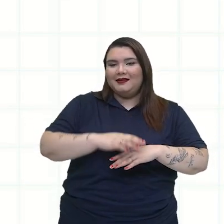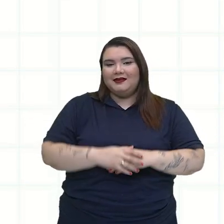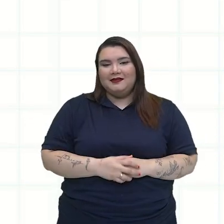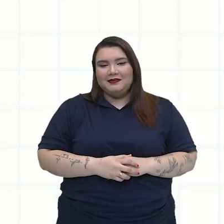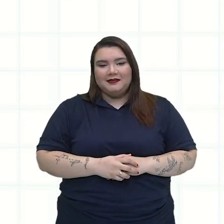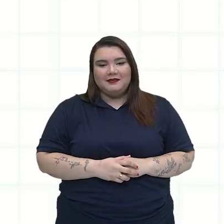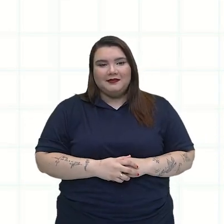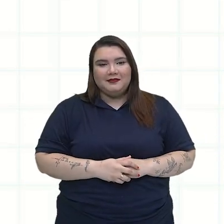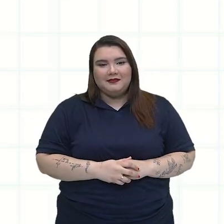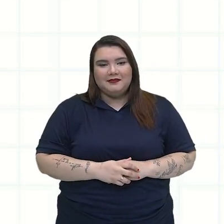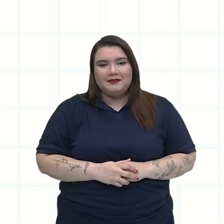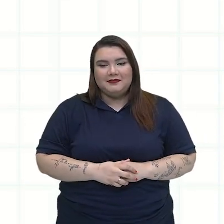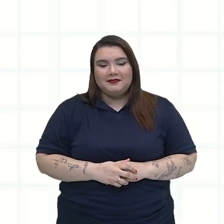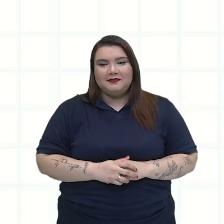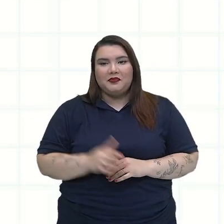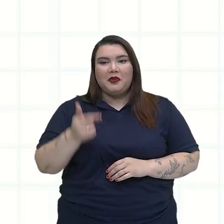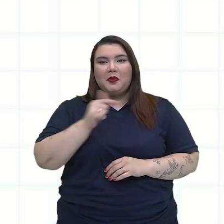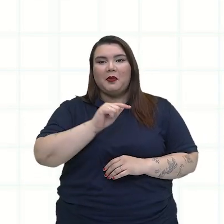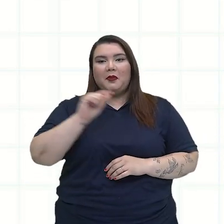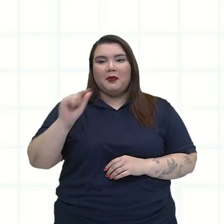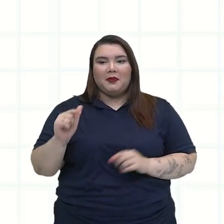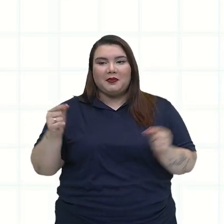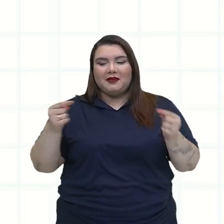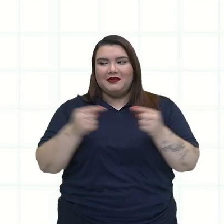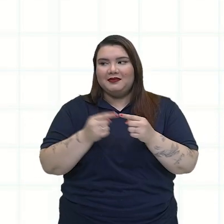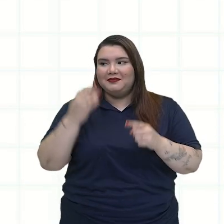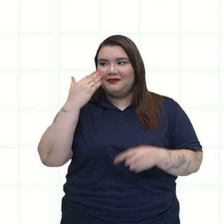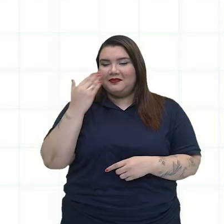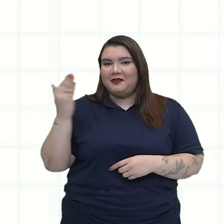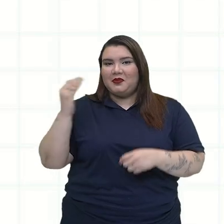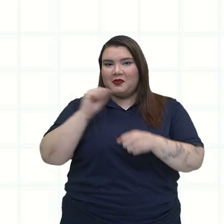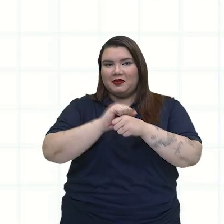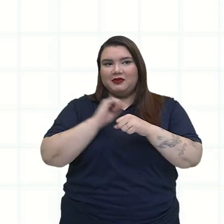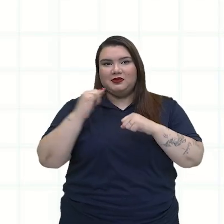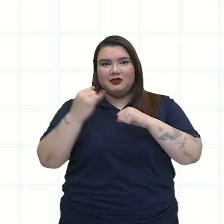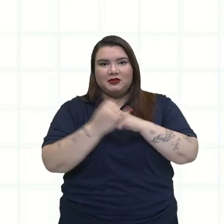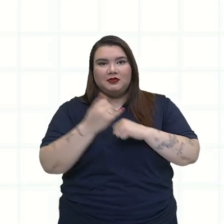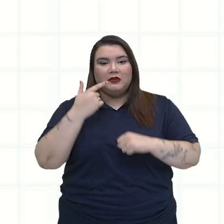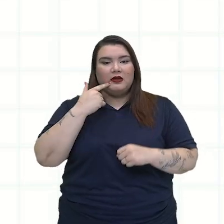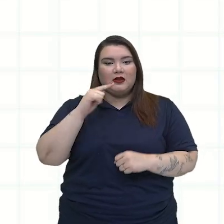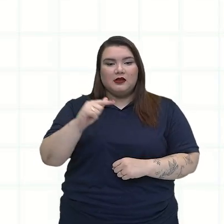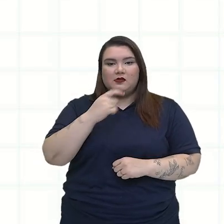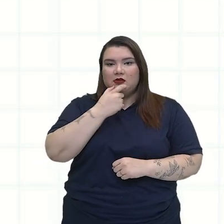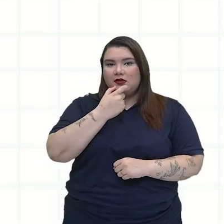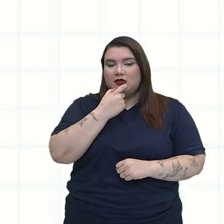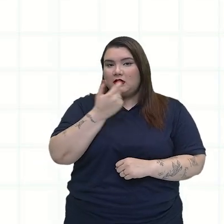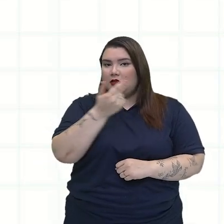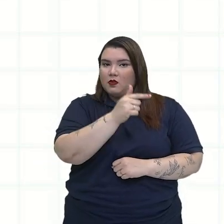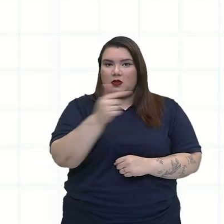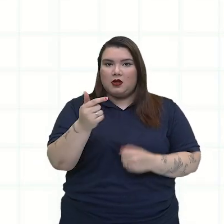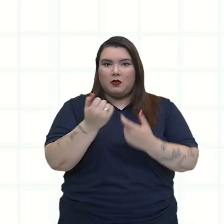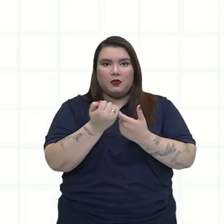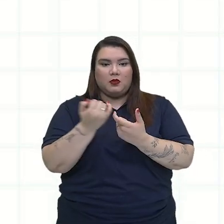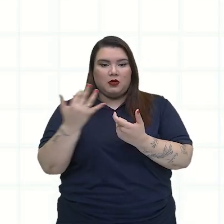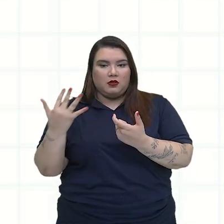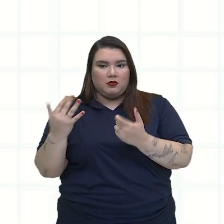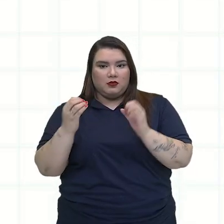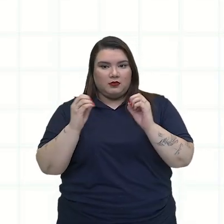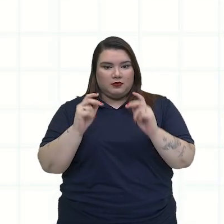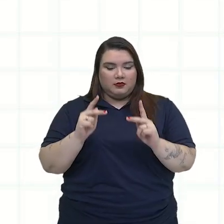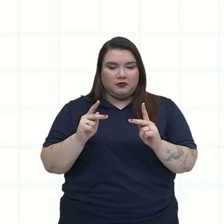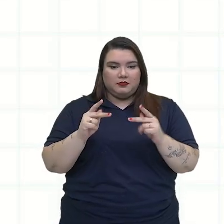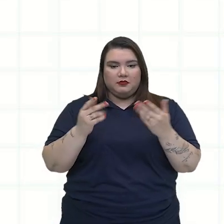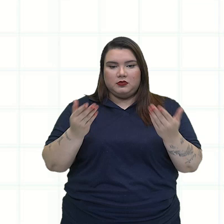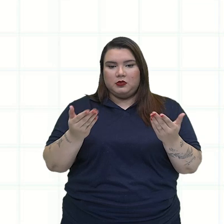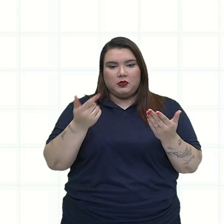calmo. Outra coisa, os adjetivos na língua inglesa, eles não têm plural. Aí